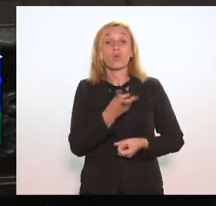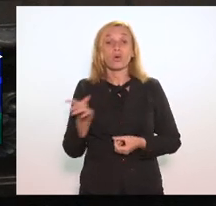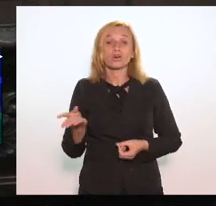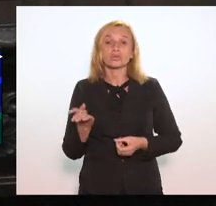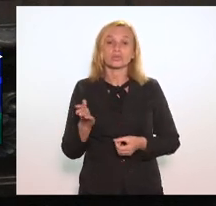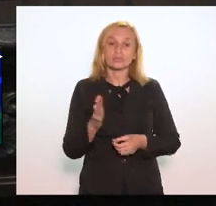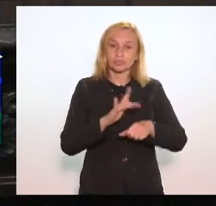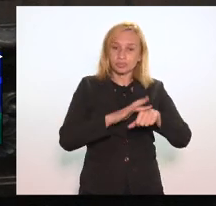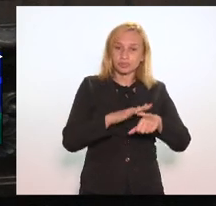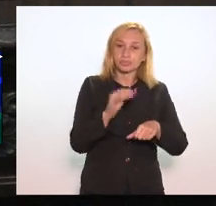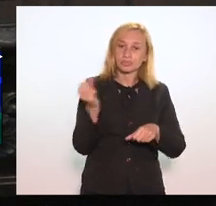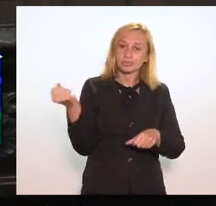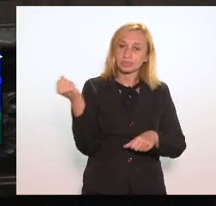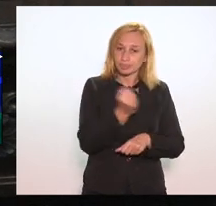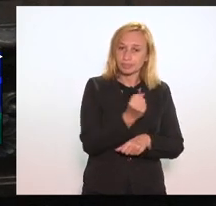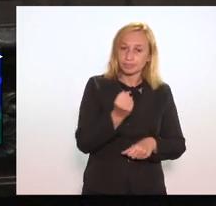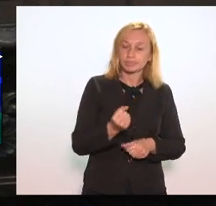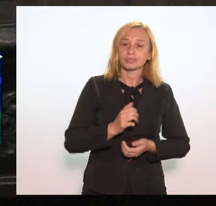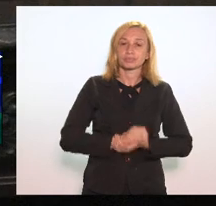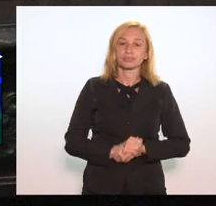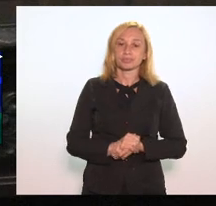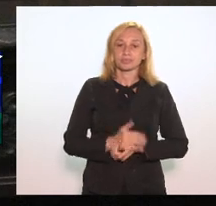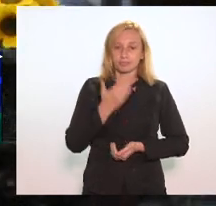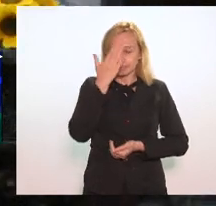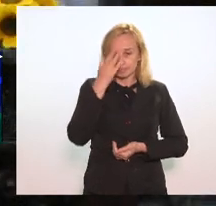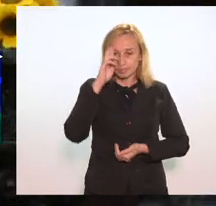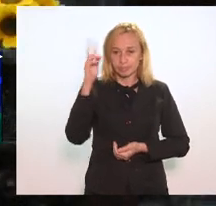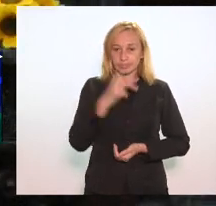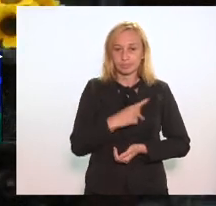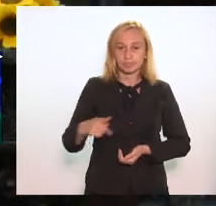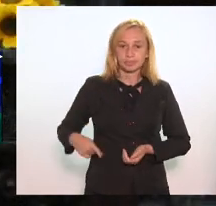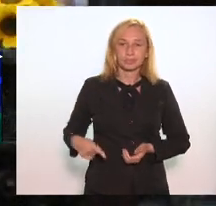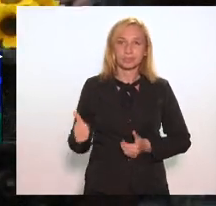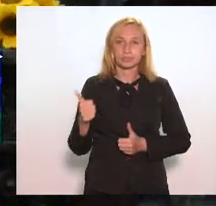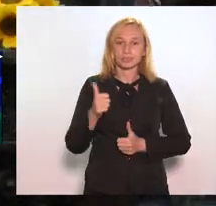mata e é levar a Salvadora Obrigado seu presente